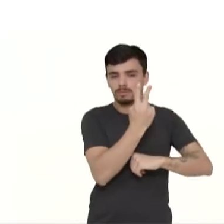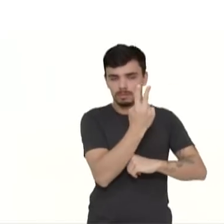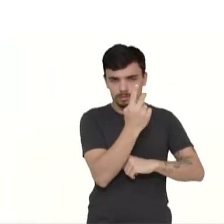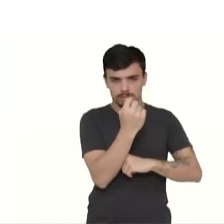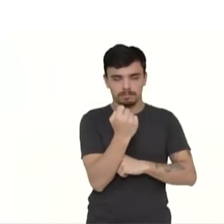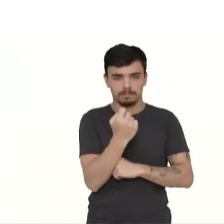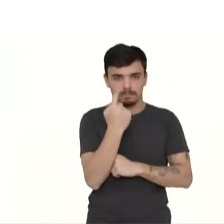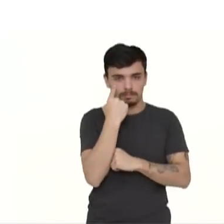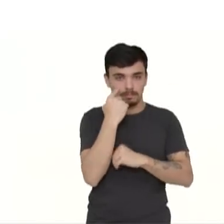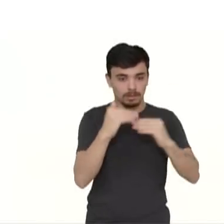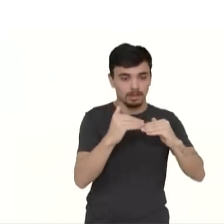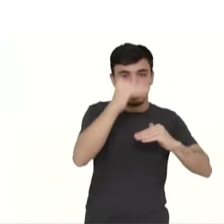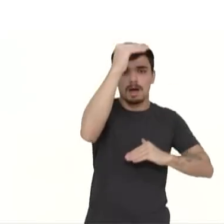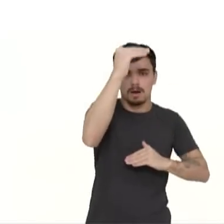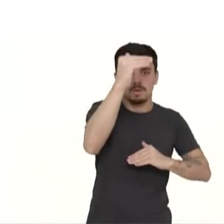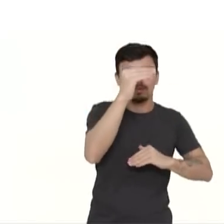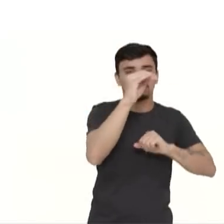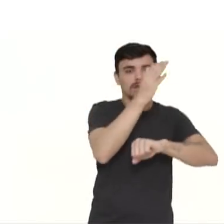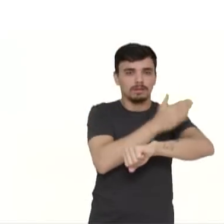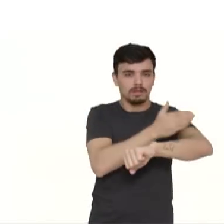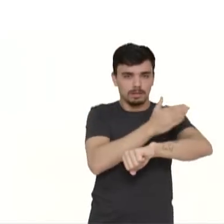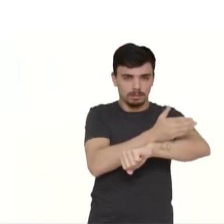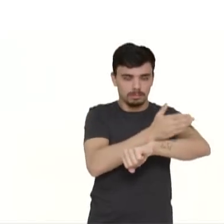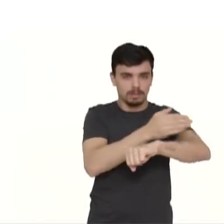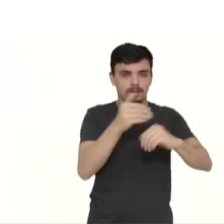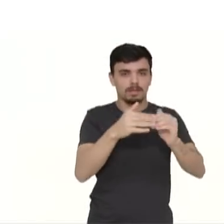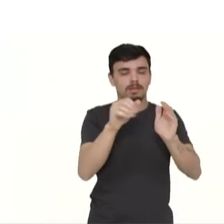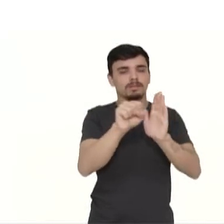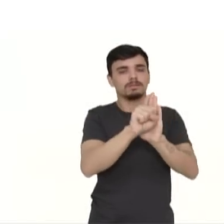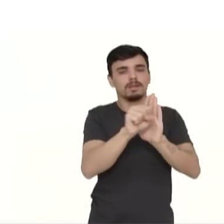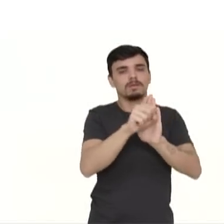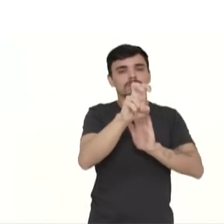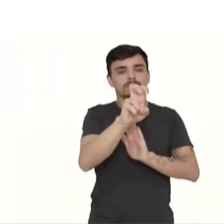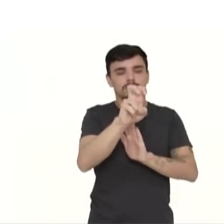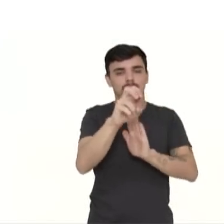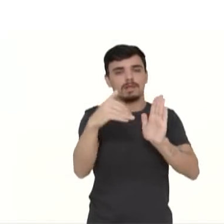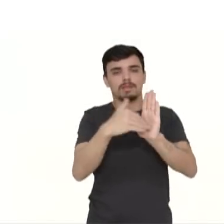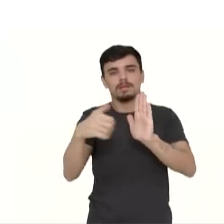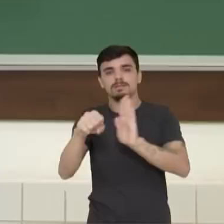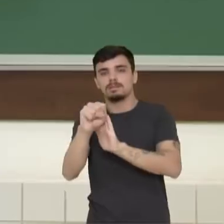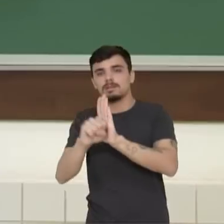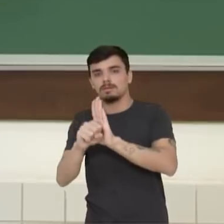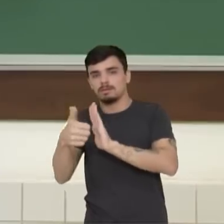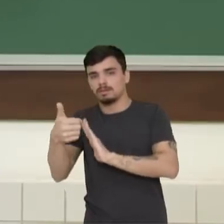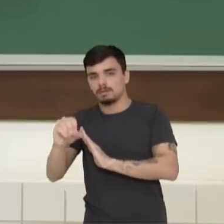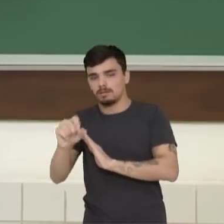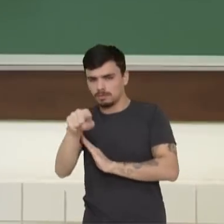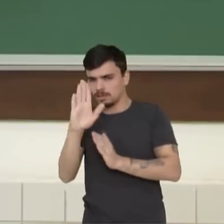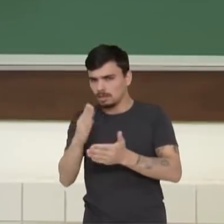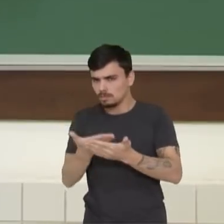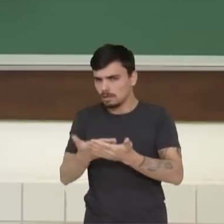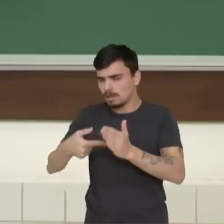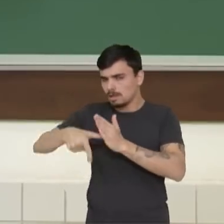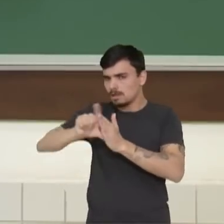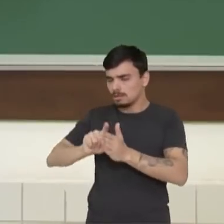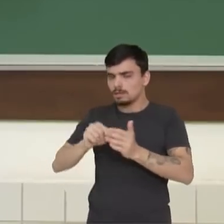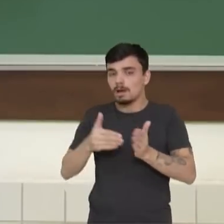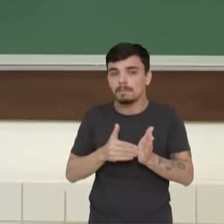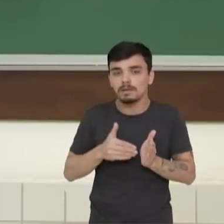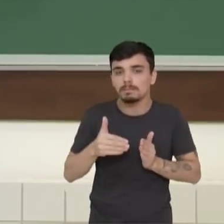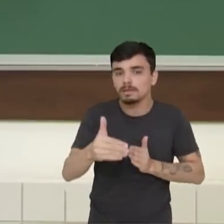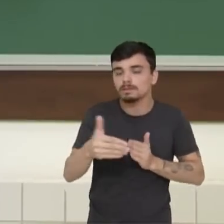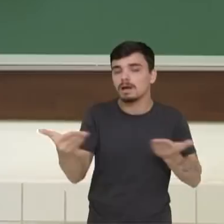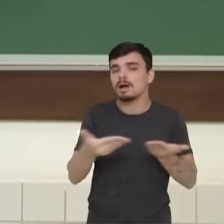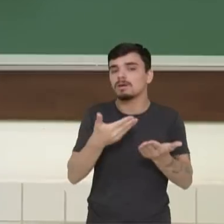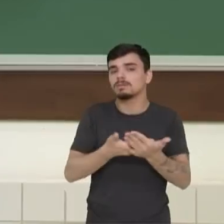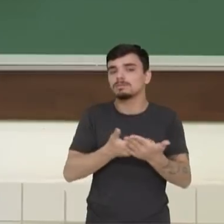A Alta Idade Média, que vai do século V ao século X, que vocês estudaram, né, anteriormente, e a partir de agora nós